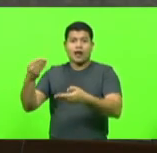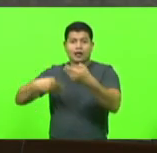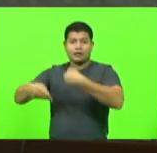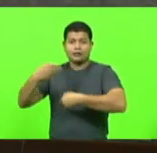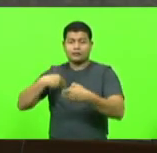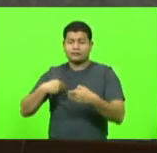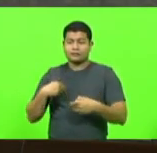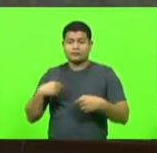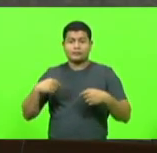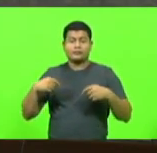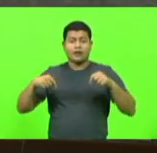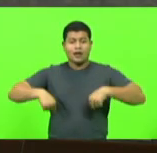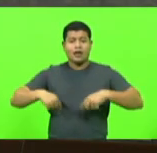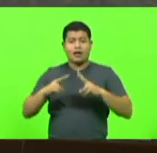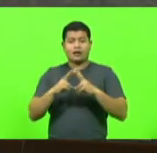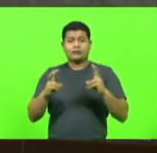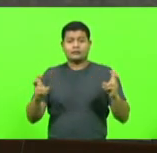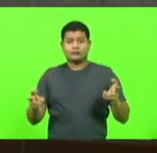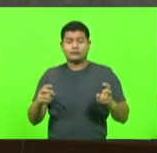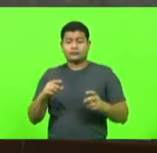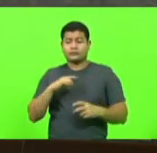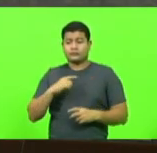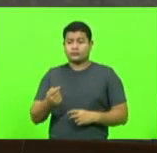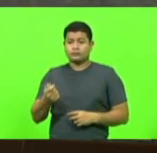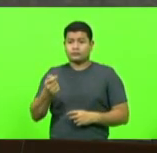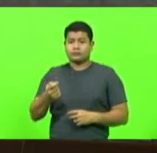Florianópolis, que também tem pouquíssimos